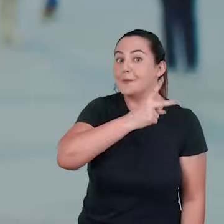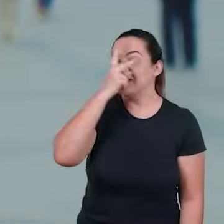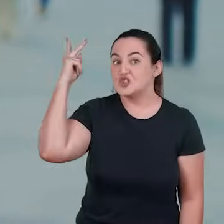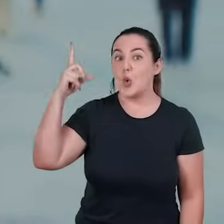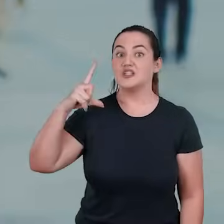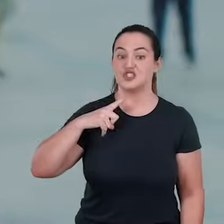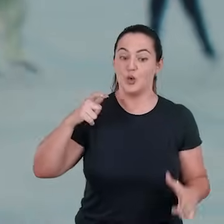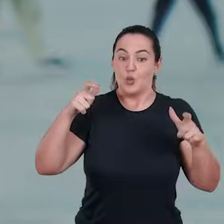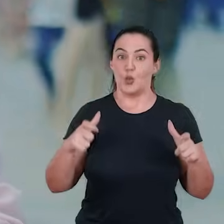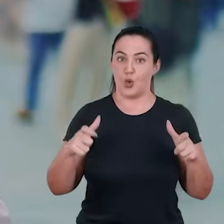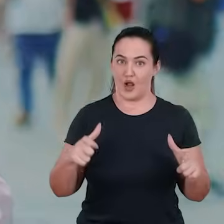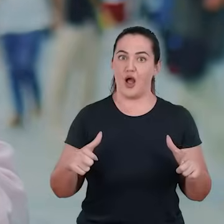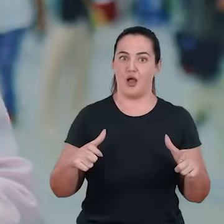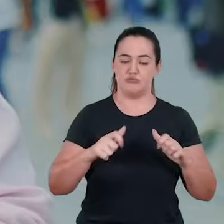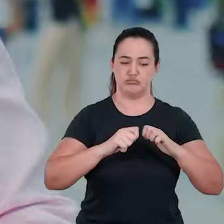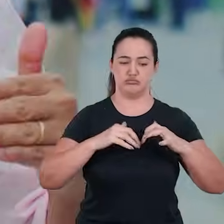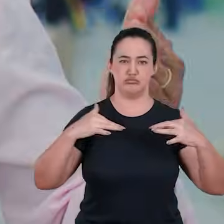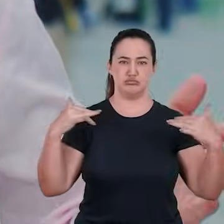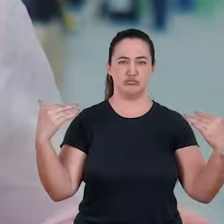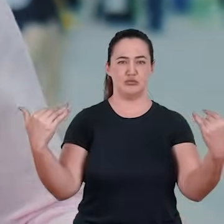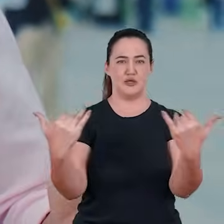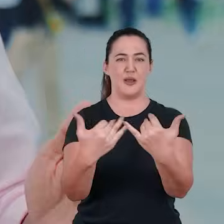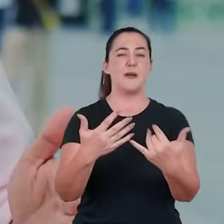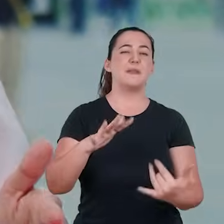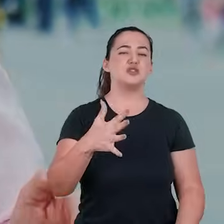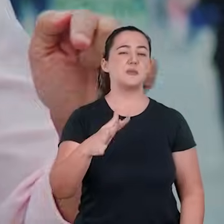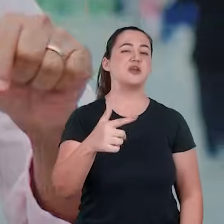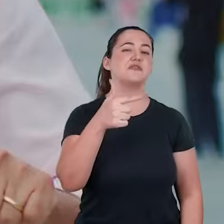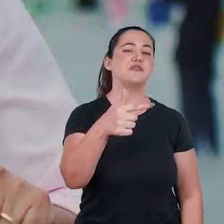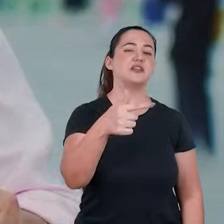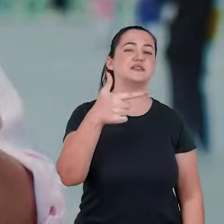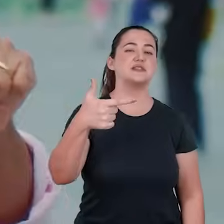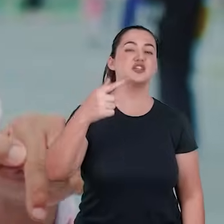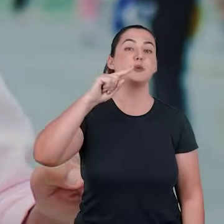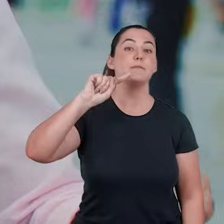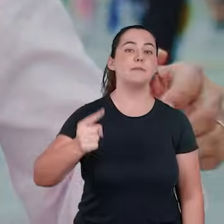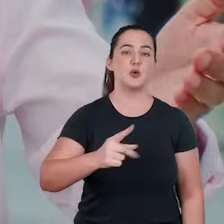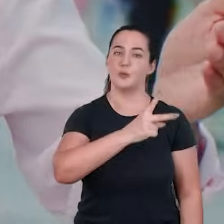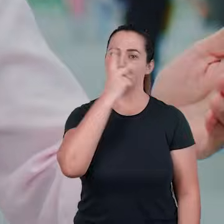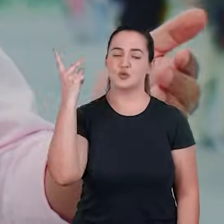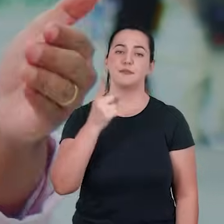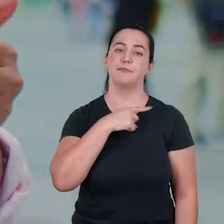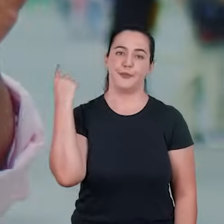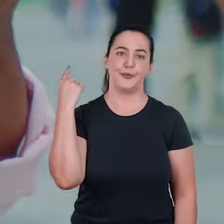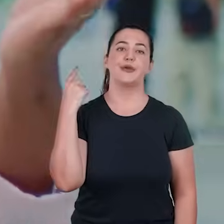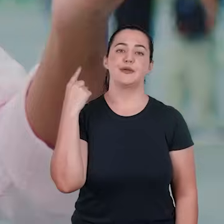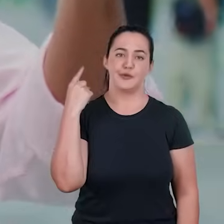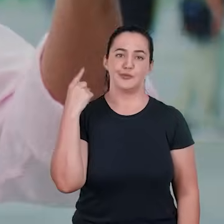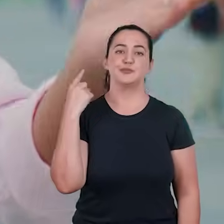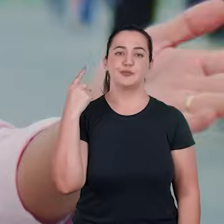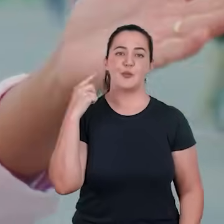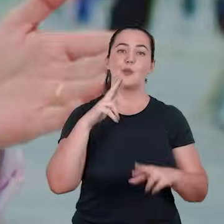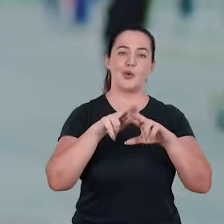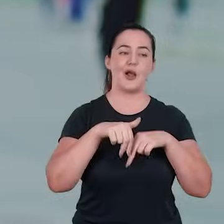nesse lugar assistindo os jogos. E pelo menos umas 27 mil teriam sido mortas naquela época que o Belisário veio aqui a